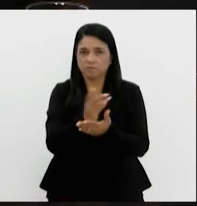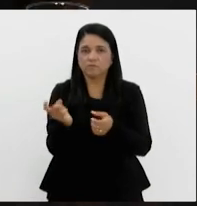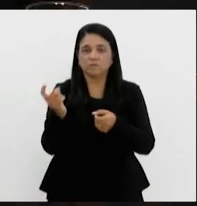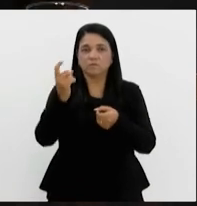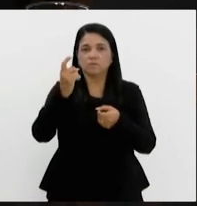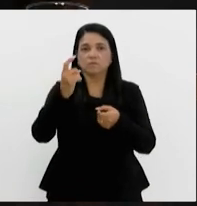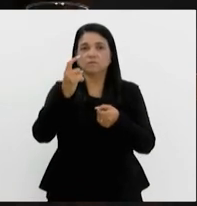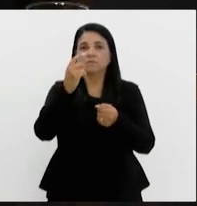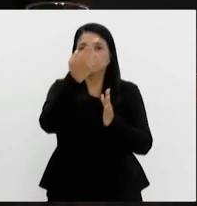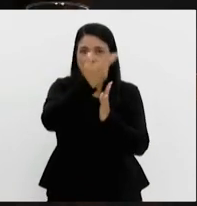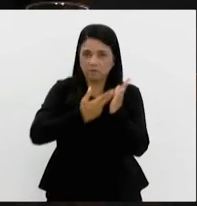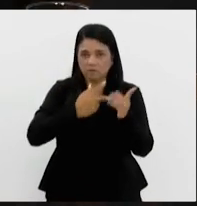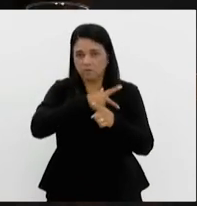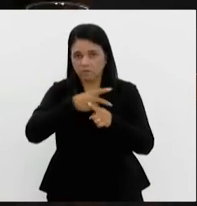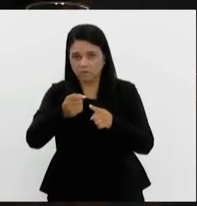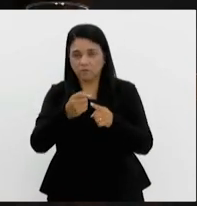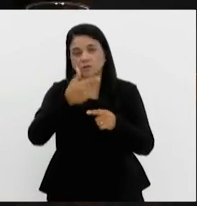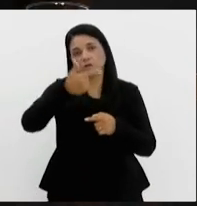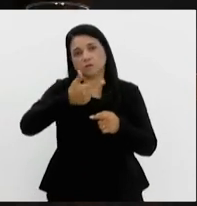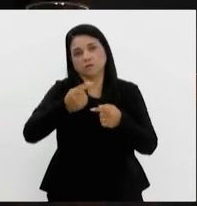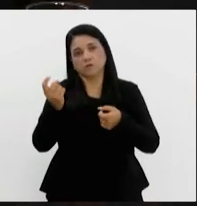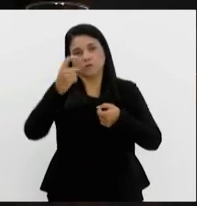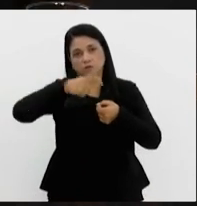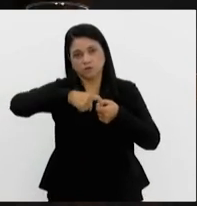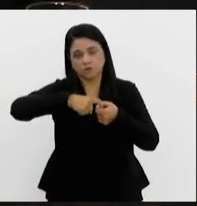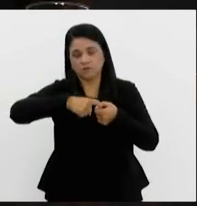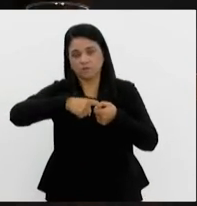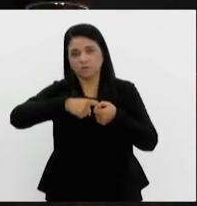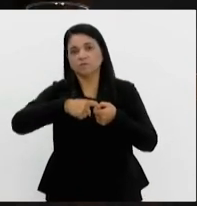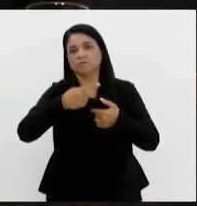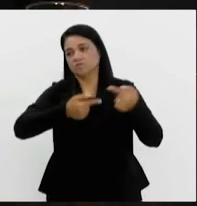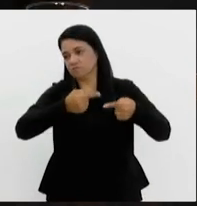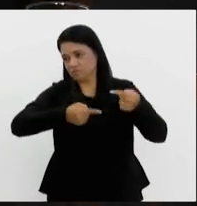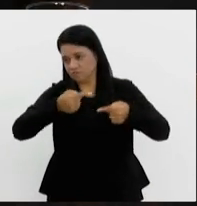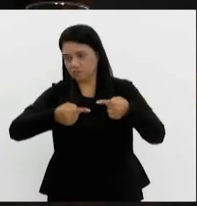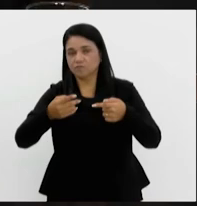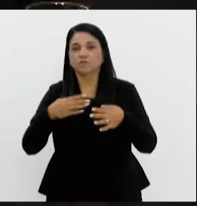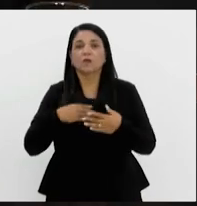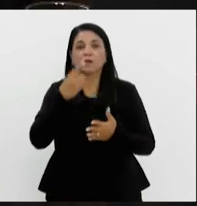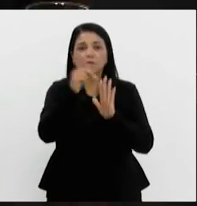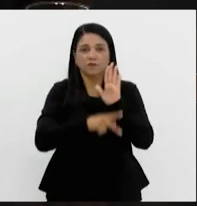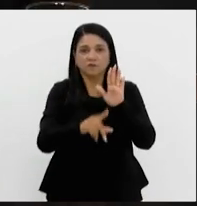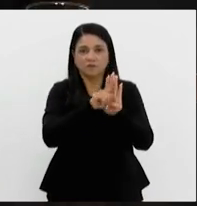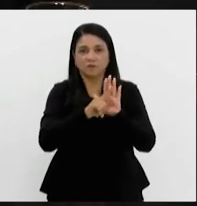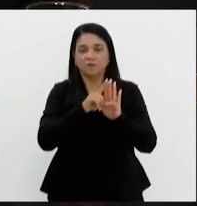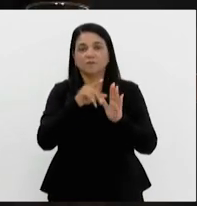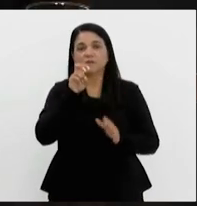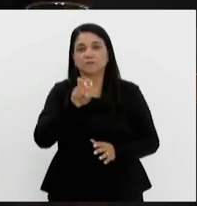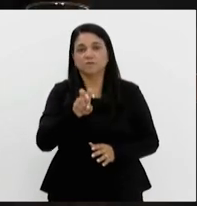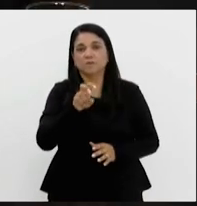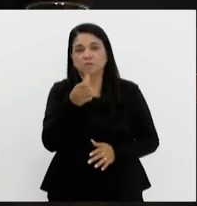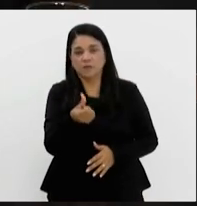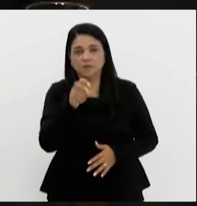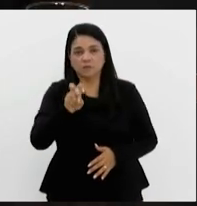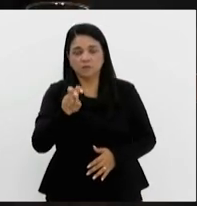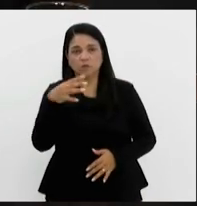Vai a redação do vencido para a segunda discussão. Anuncio o projeto de lei número